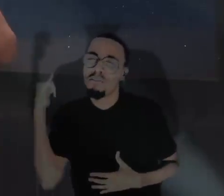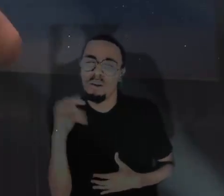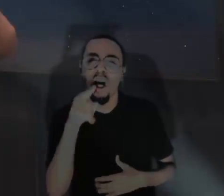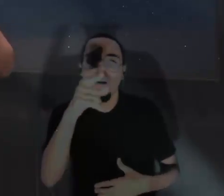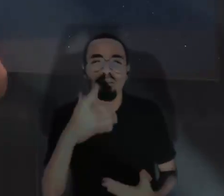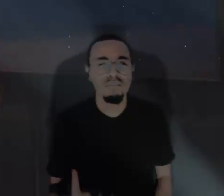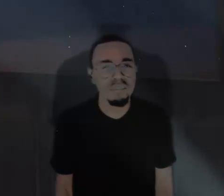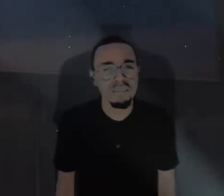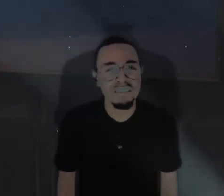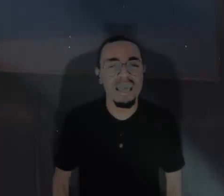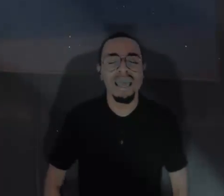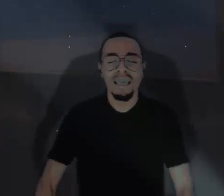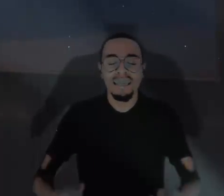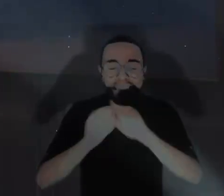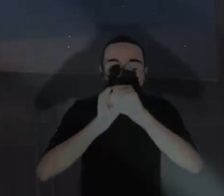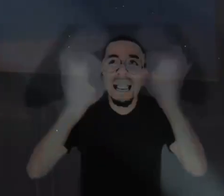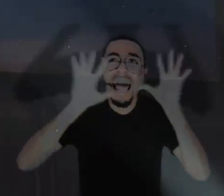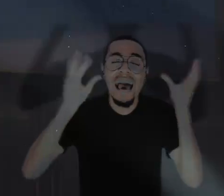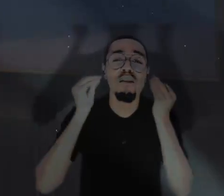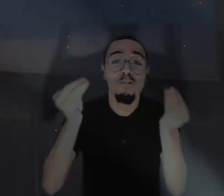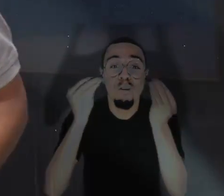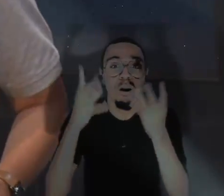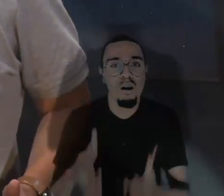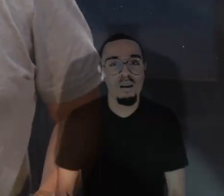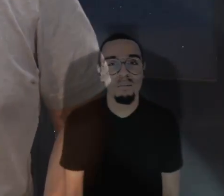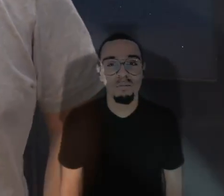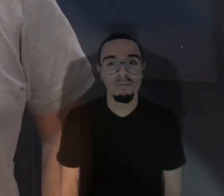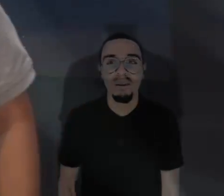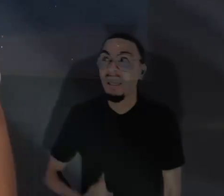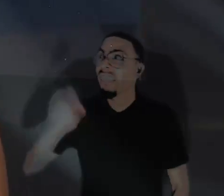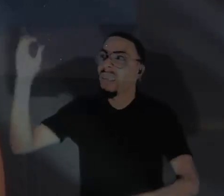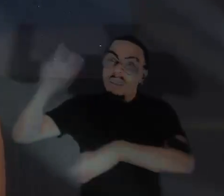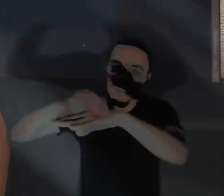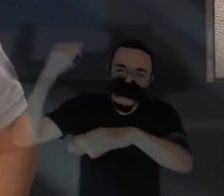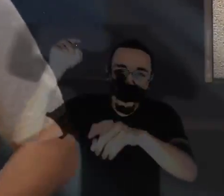cair? Na real, eu te chamei.